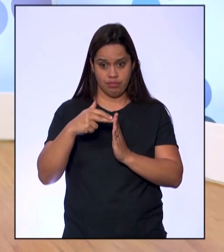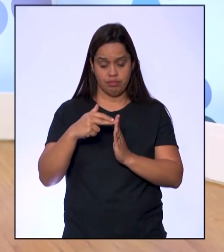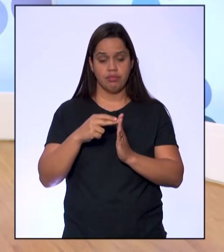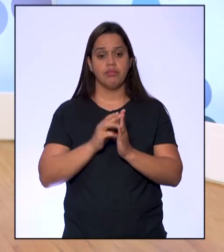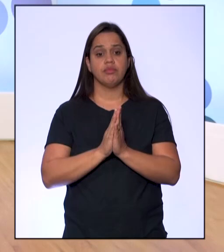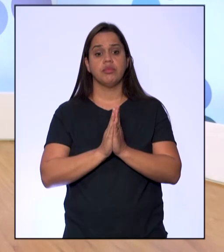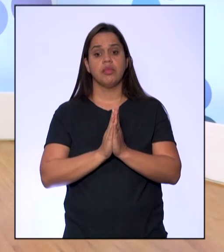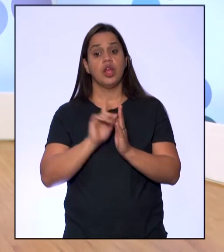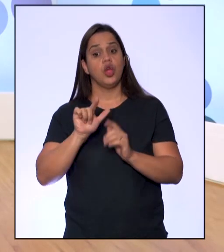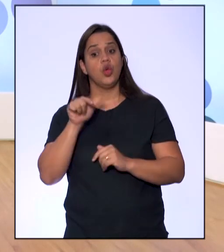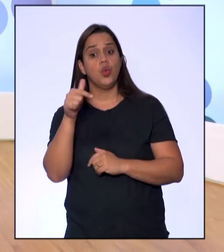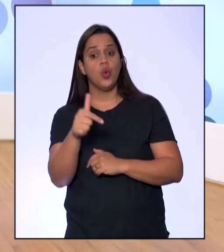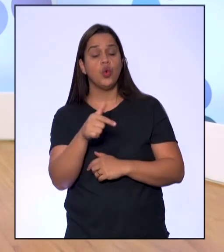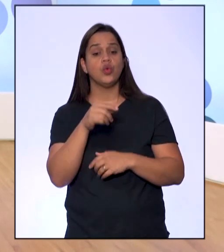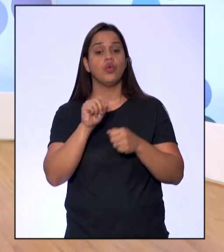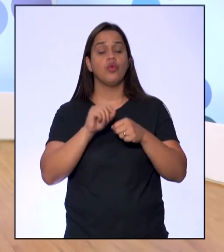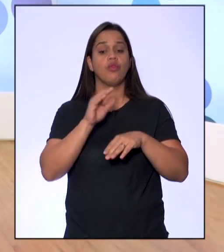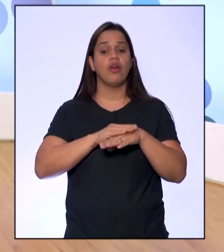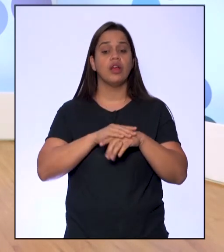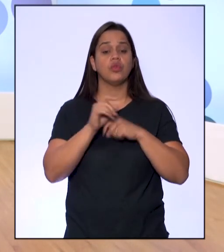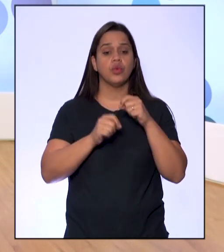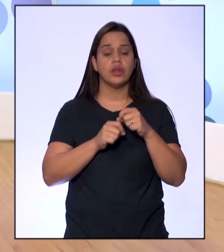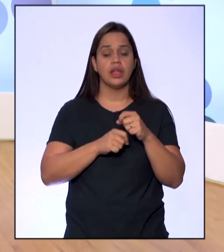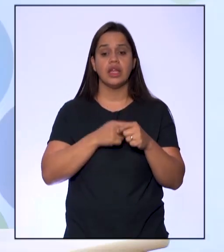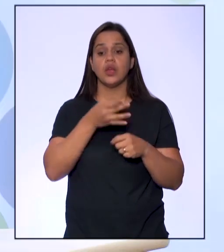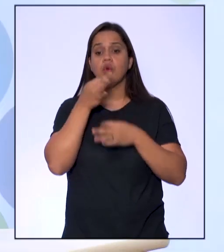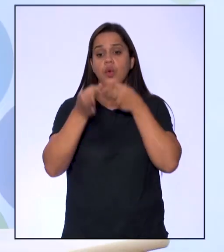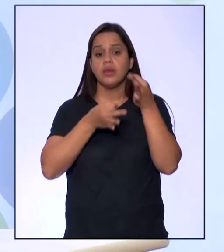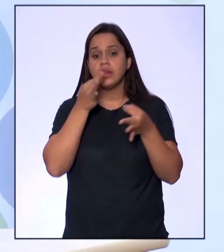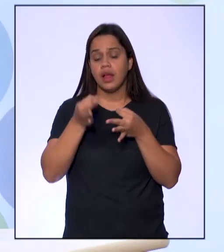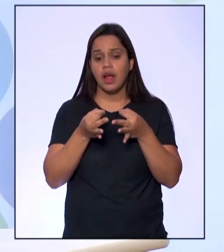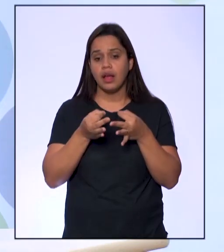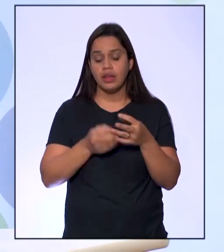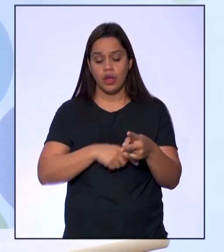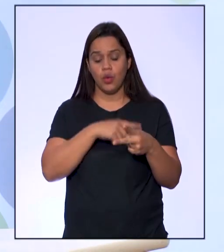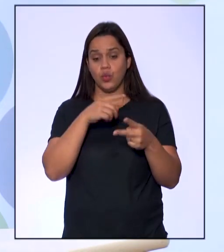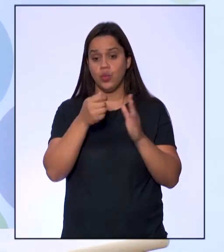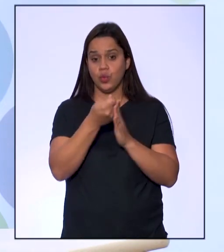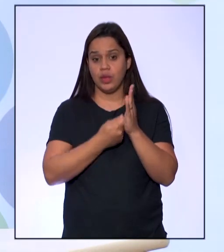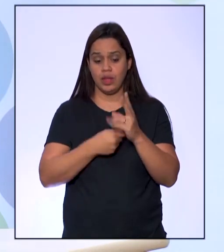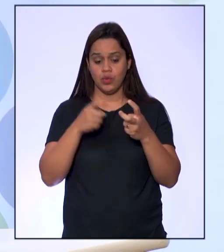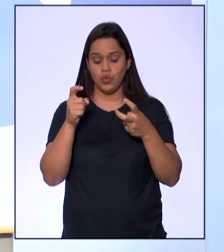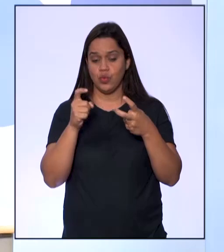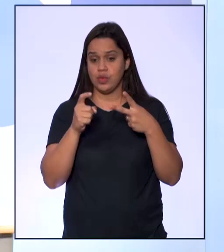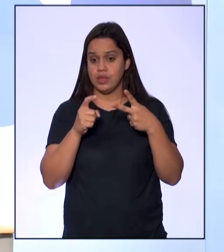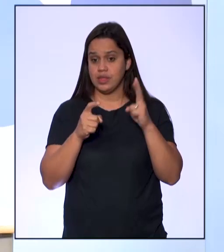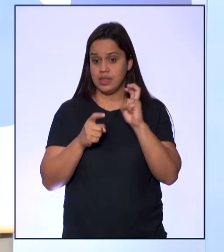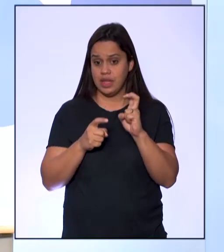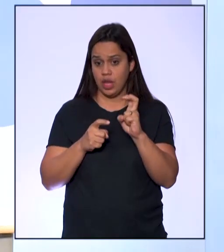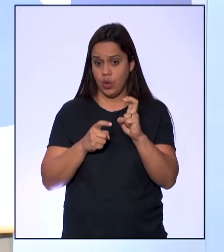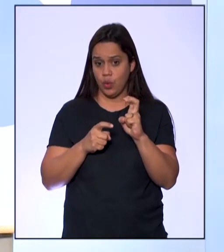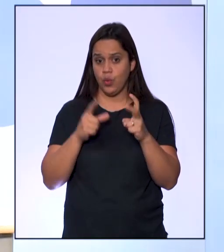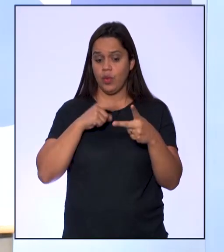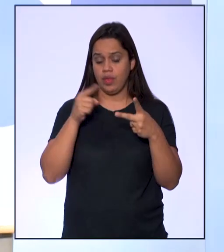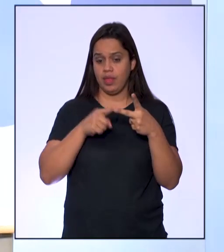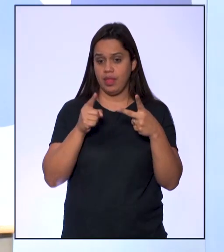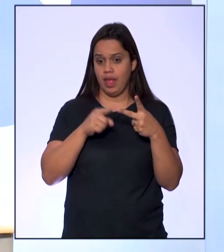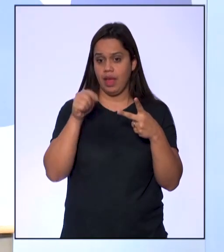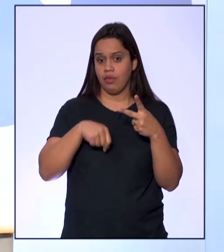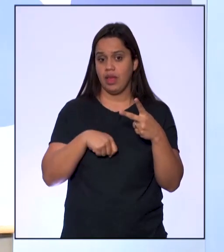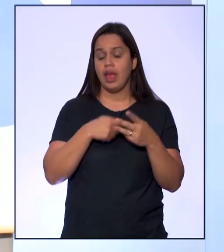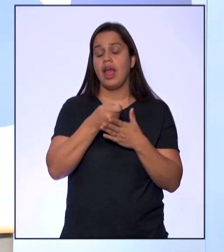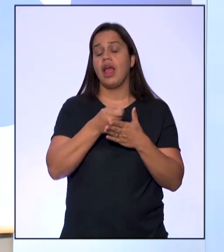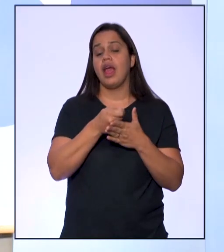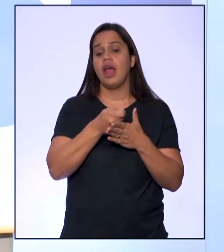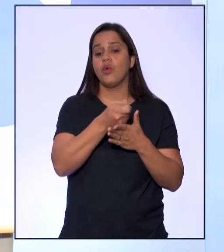ele faz o comentário. Então, no texto 5, nós temos a presença do discurso direto. Olha, antes da professora explicar mais aqui